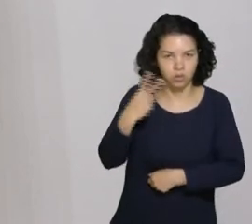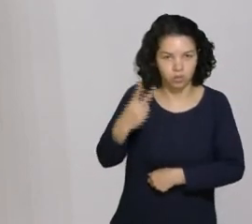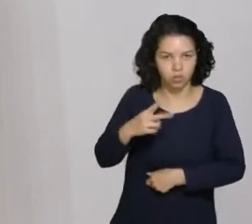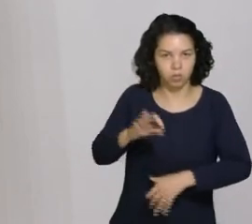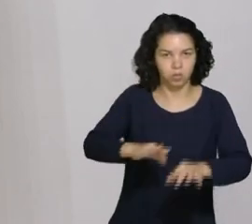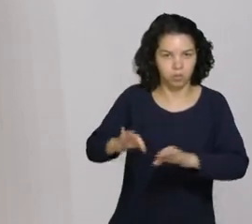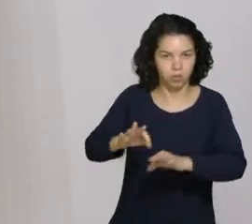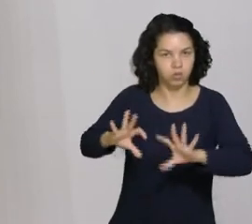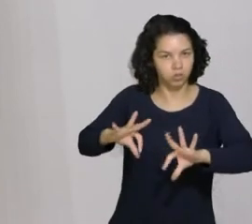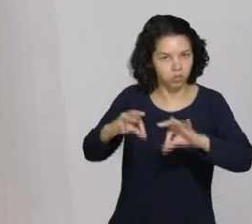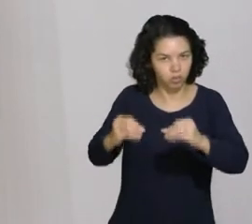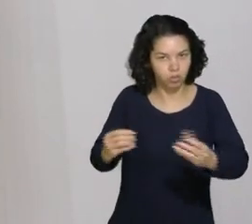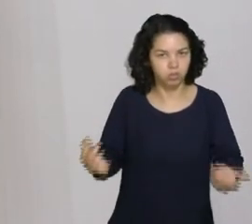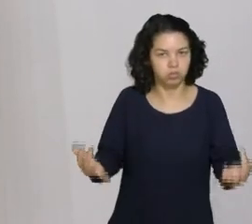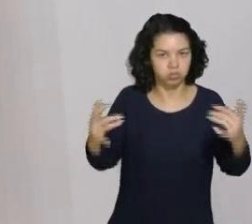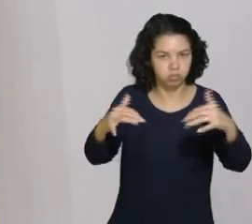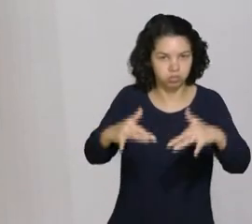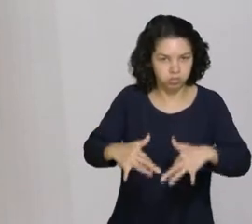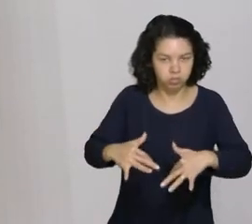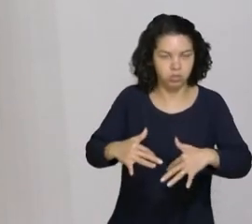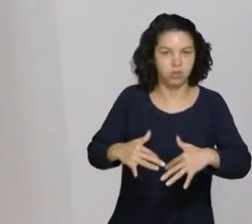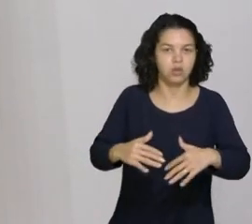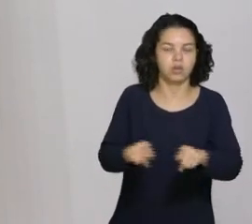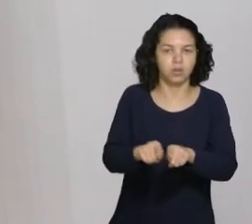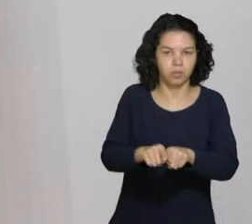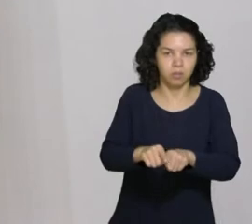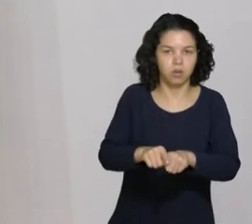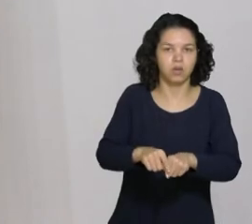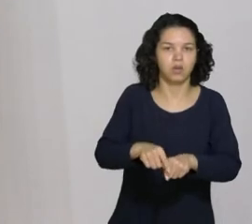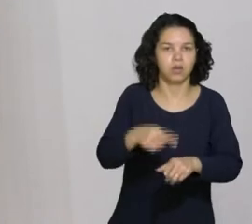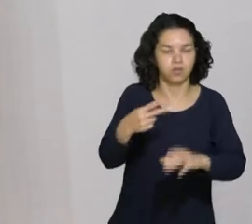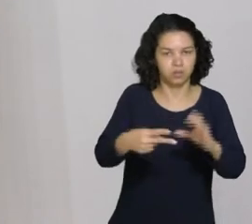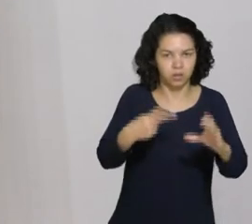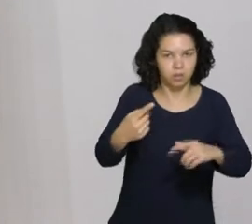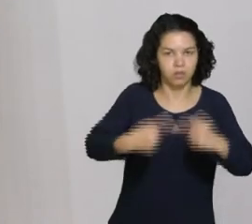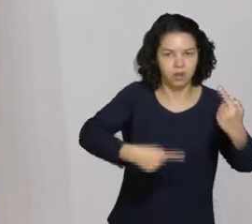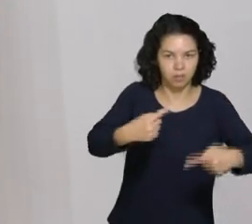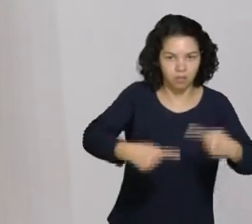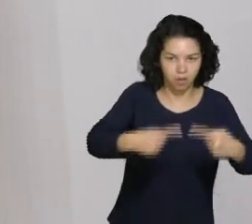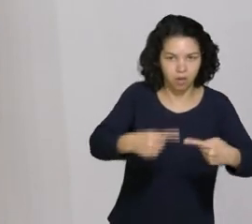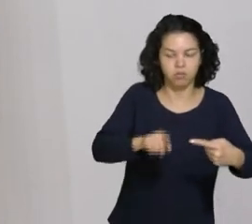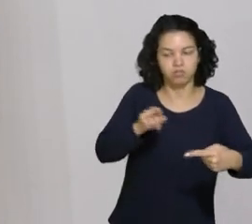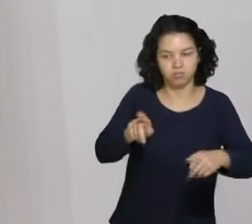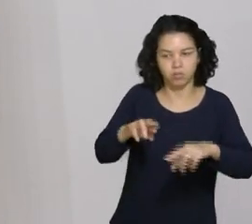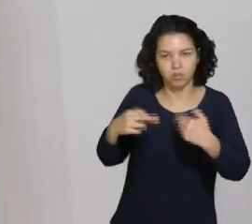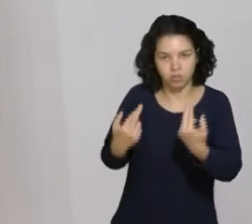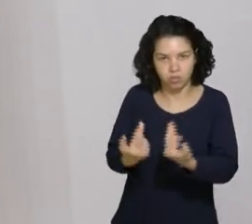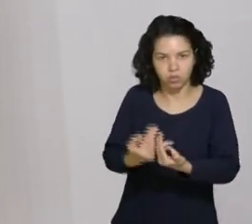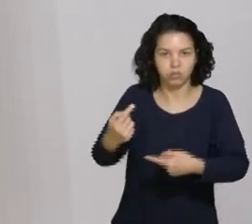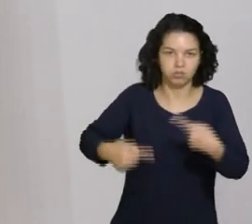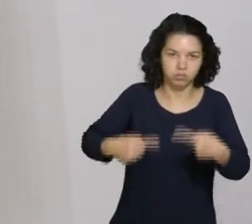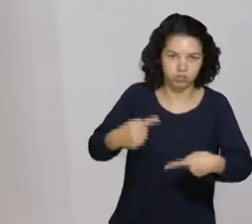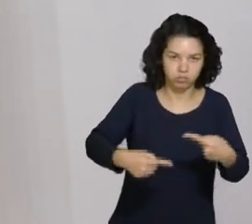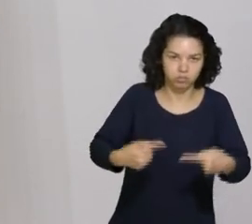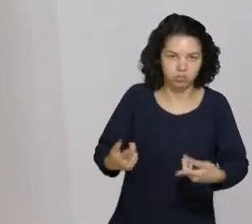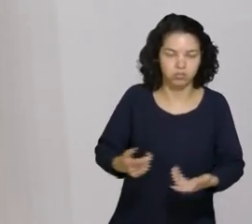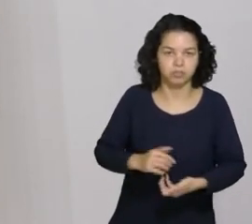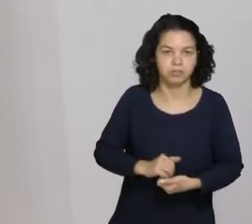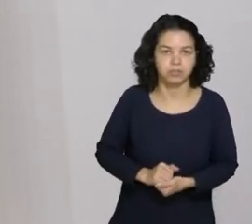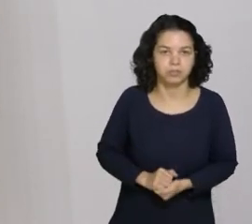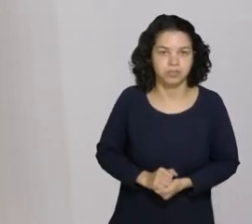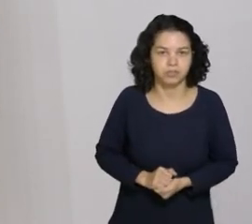parecia todos faziam debate Na câmara e lá a gente cirurgia E conversava e discutir foi Nossa série